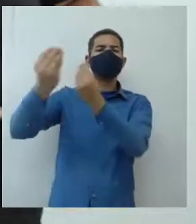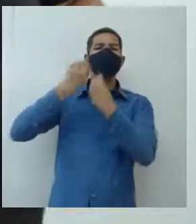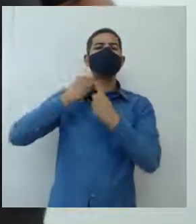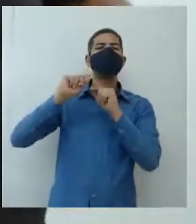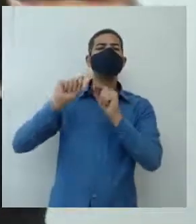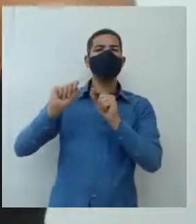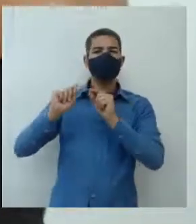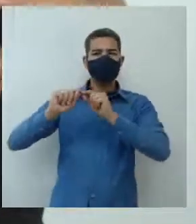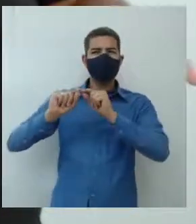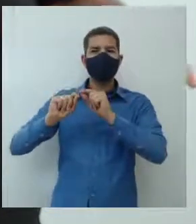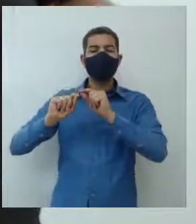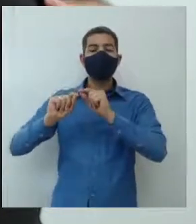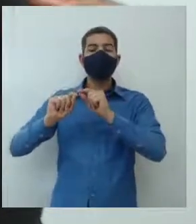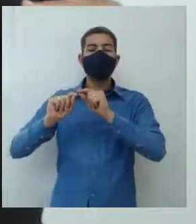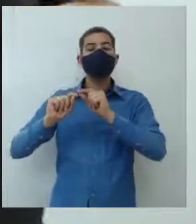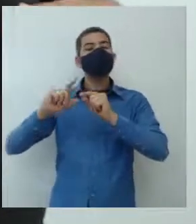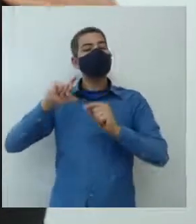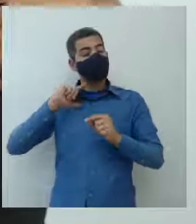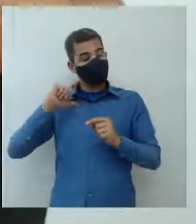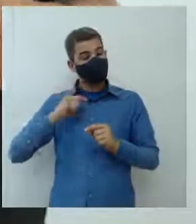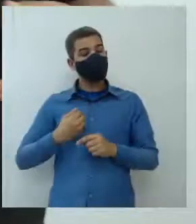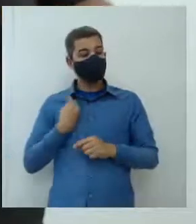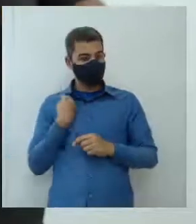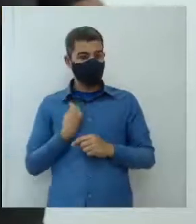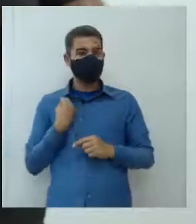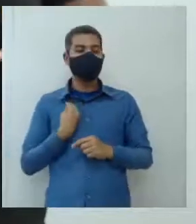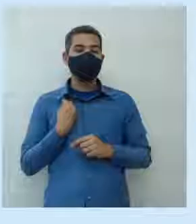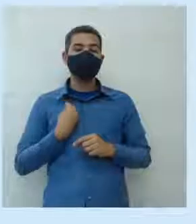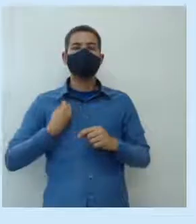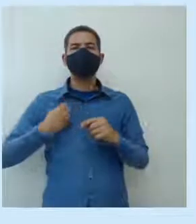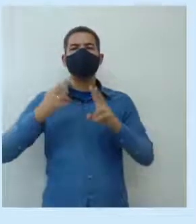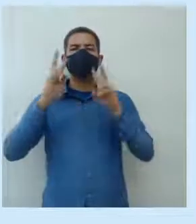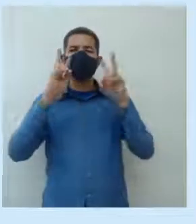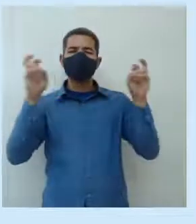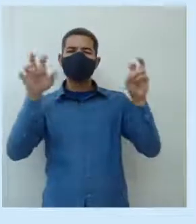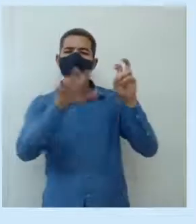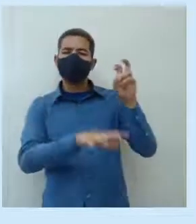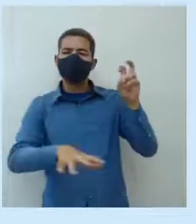vai ver que existe dentro dessa questão espacial toda